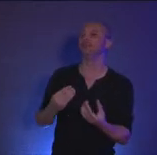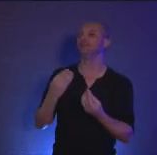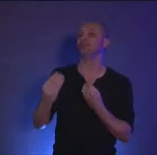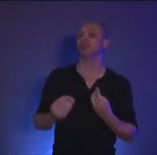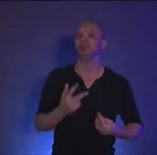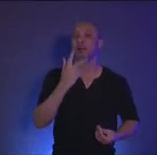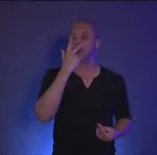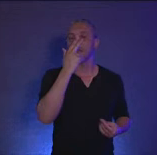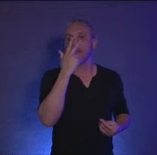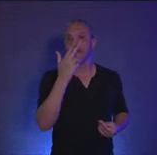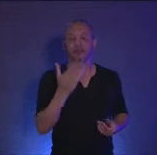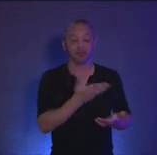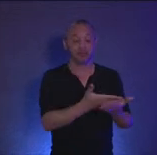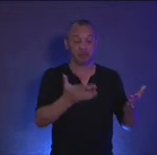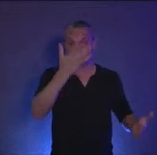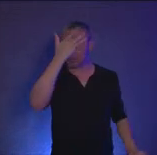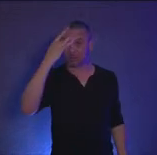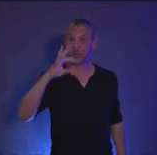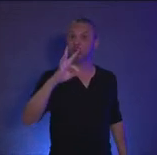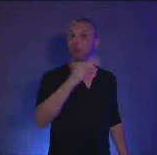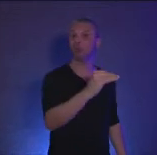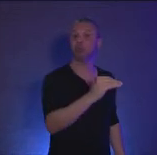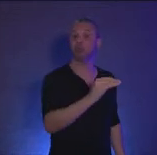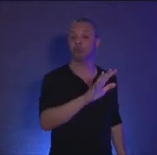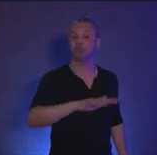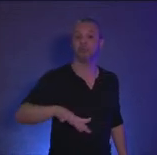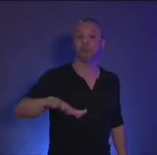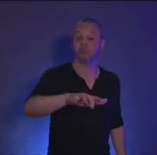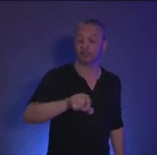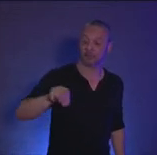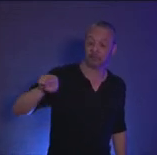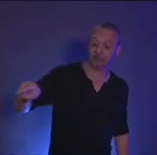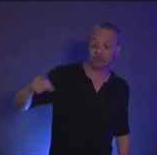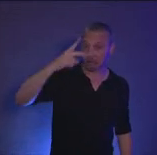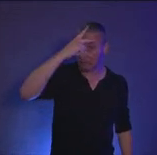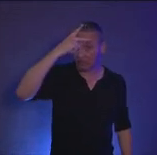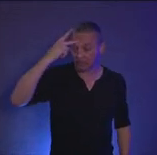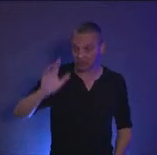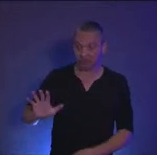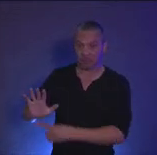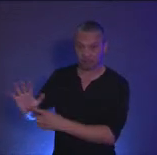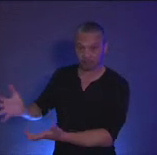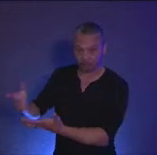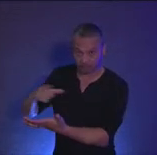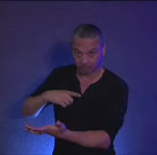essa política valesse para todo mundo, mas quando, na verdade, ela não chega a todo mundo.